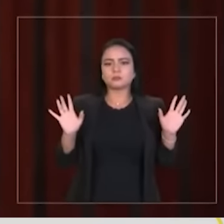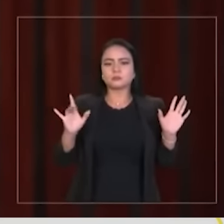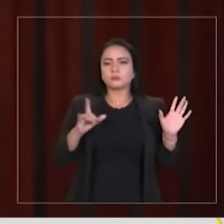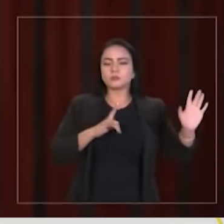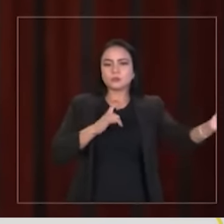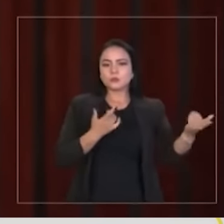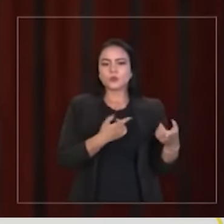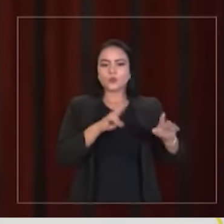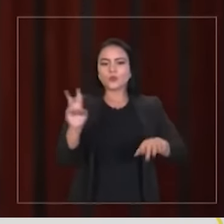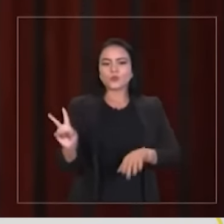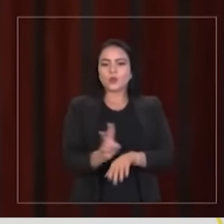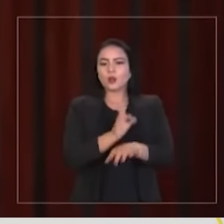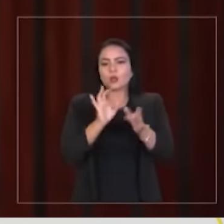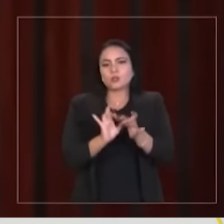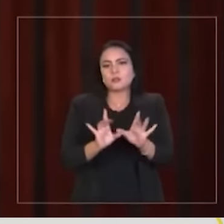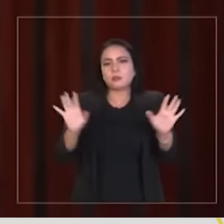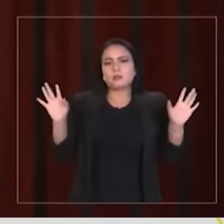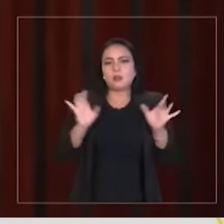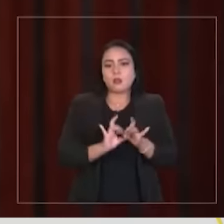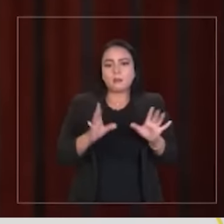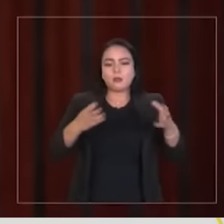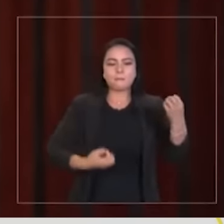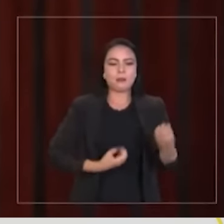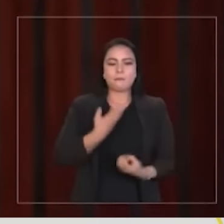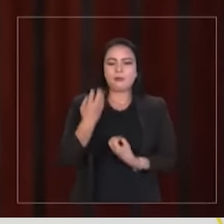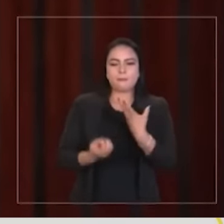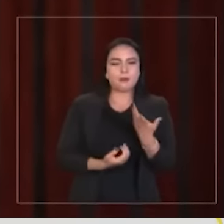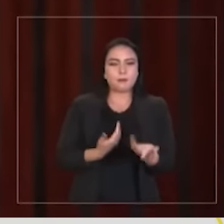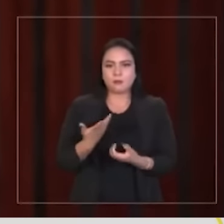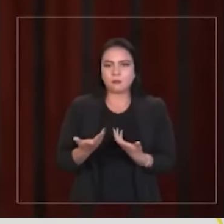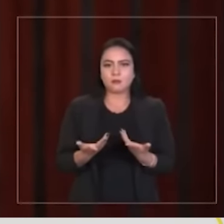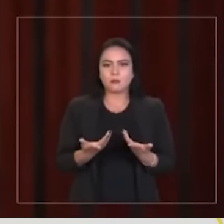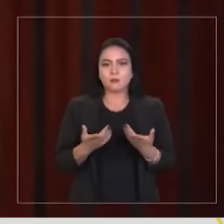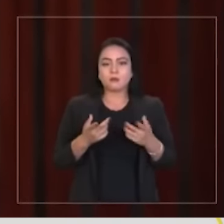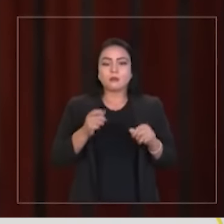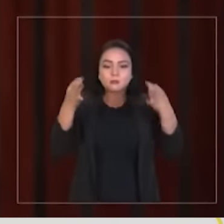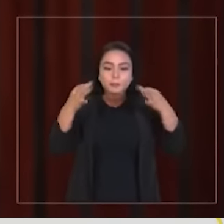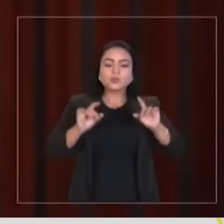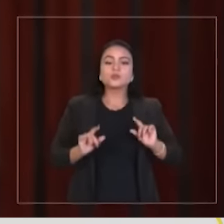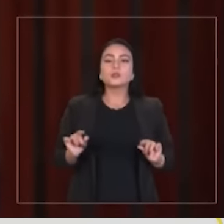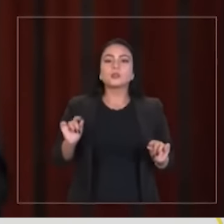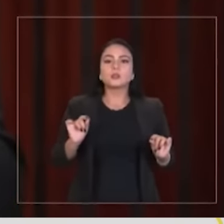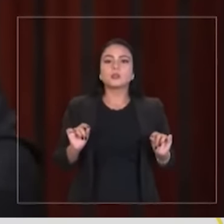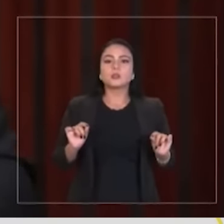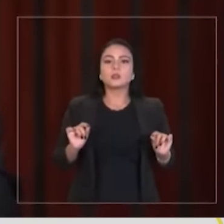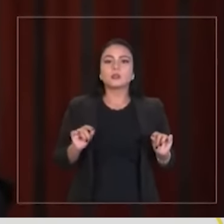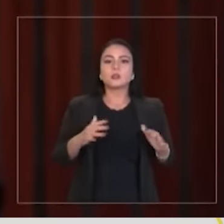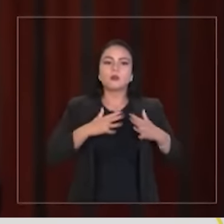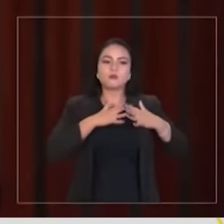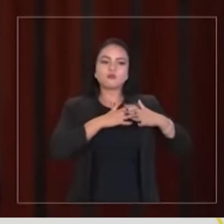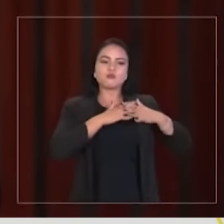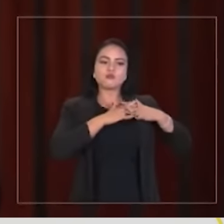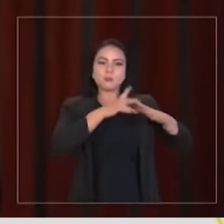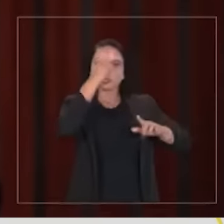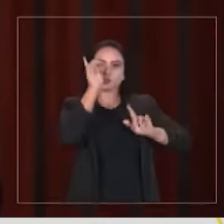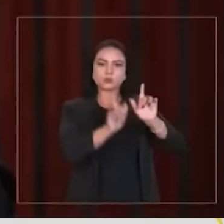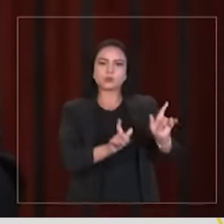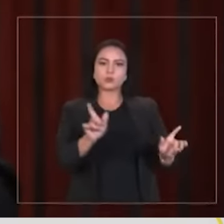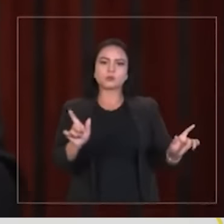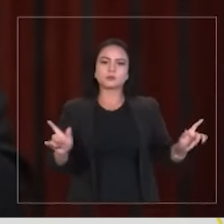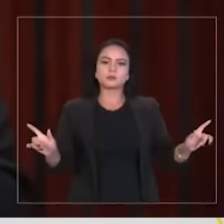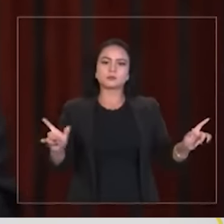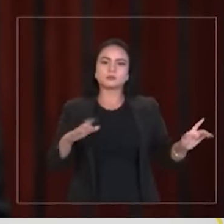Deturparam o valor de liberdade, liberdade de expressão, para poder exatamente confundir as pessoas